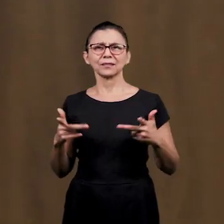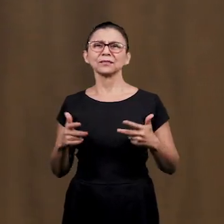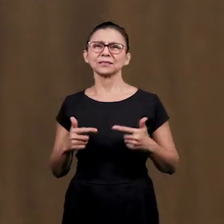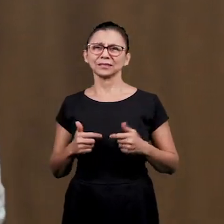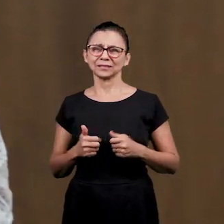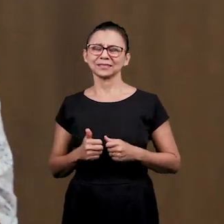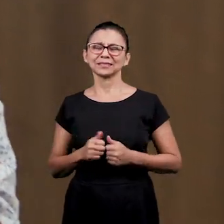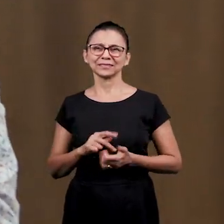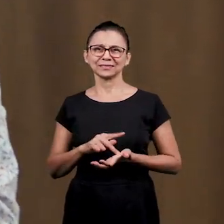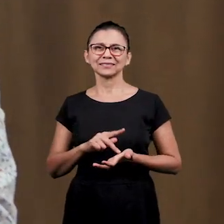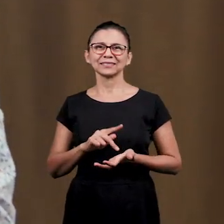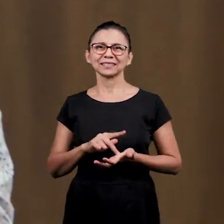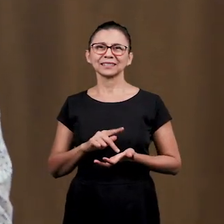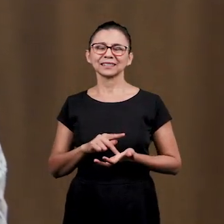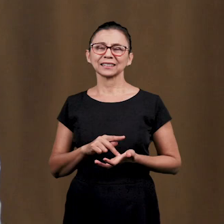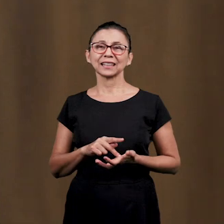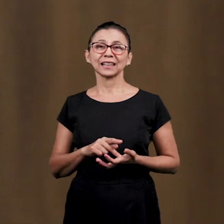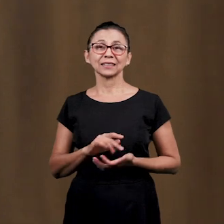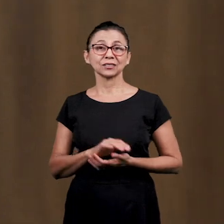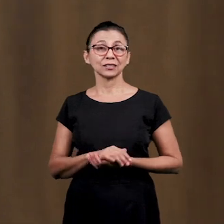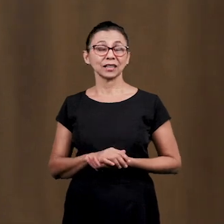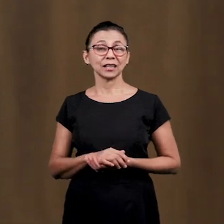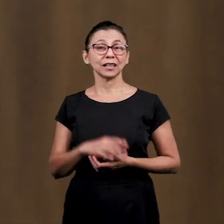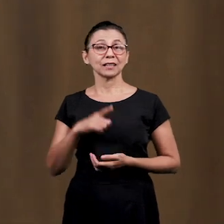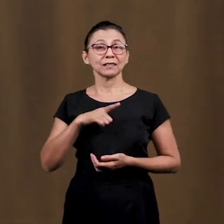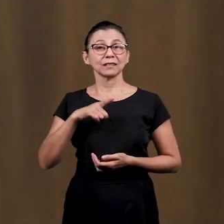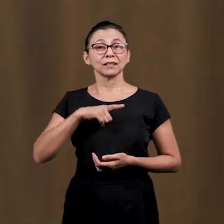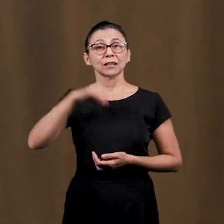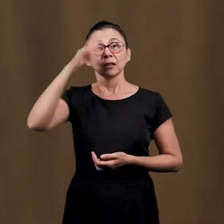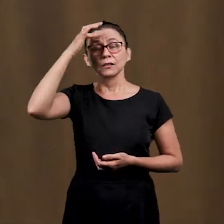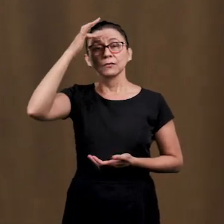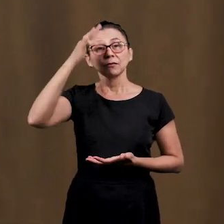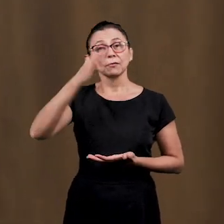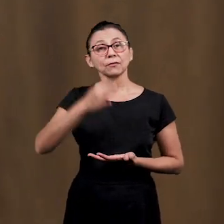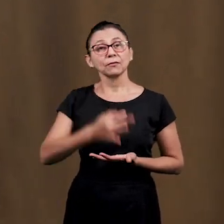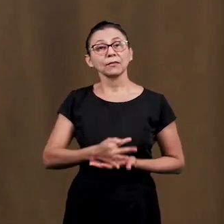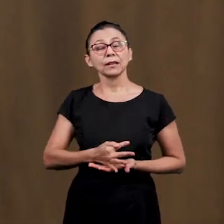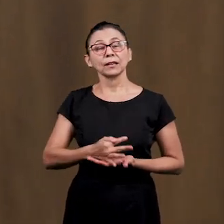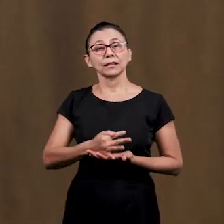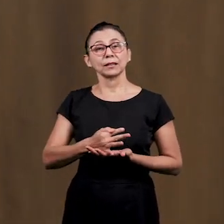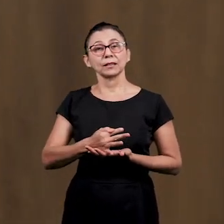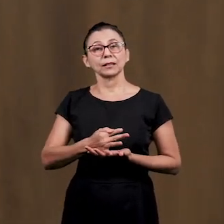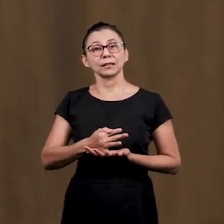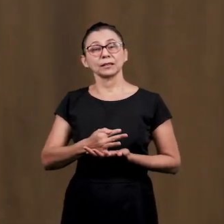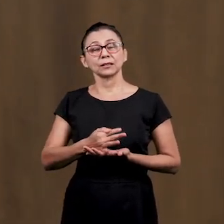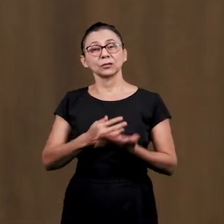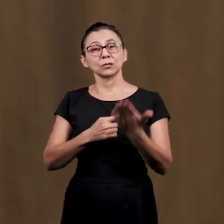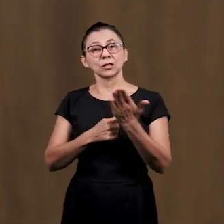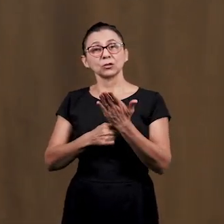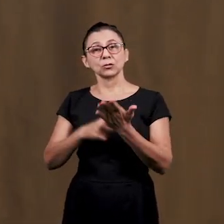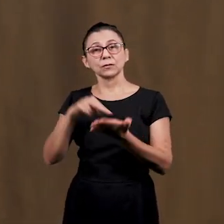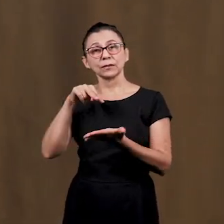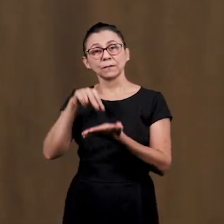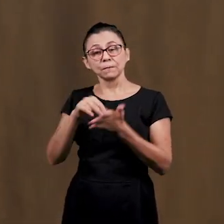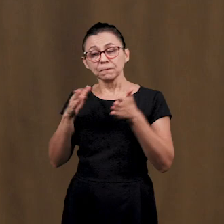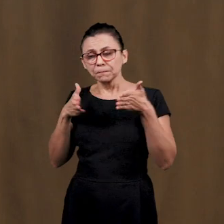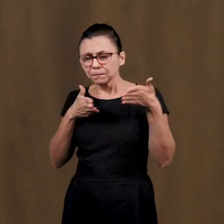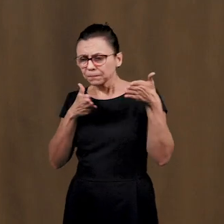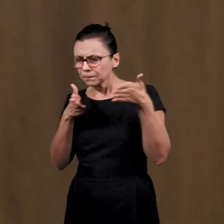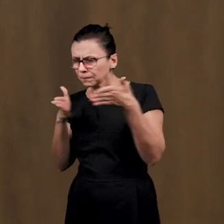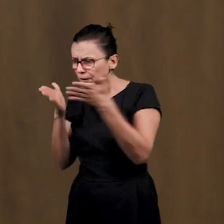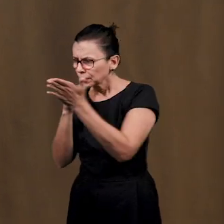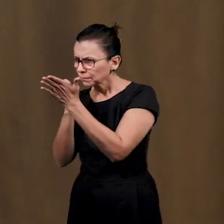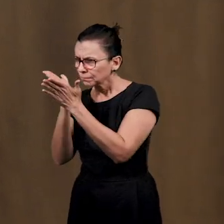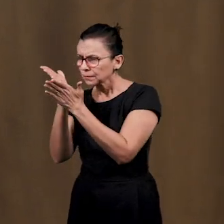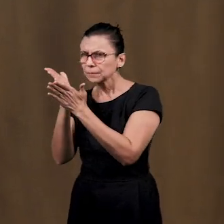coisa maravilhosa, querido, é podermos ter essa fé que nos sustenta durante toda a caminhada,